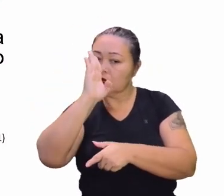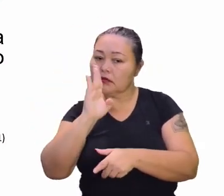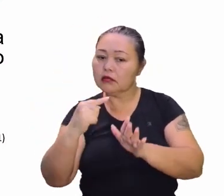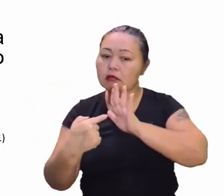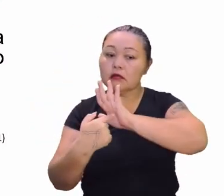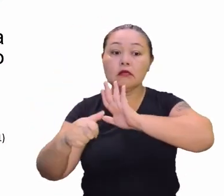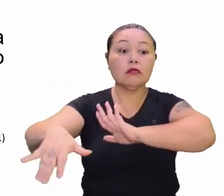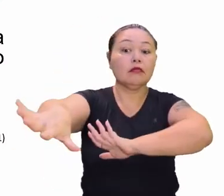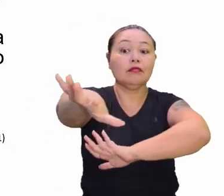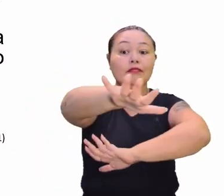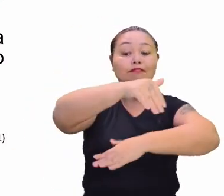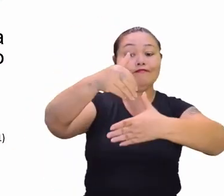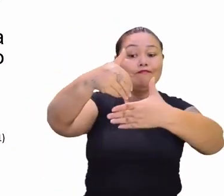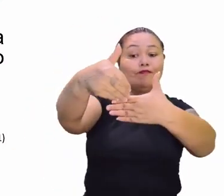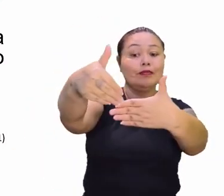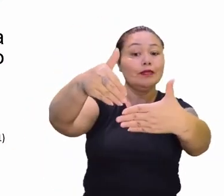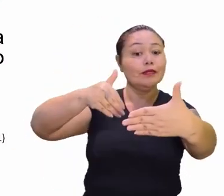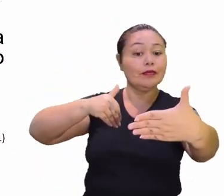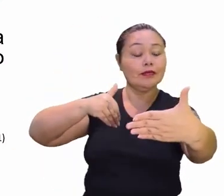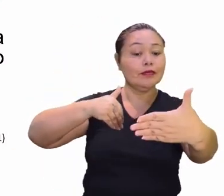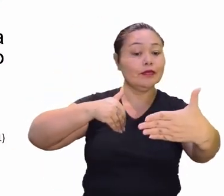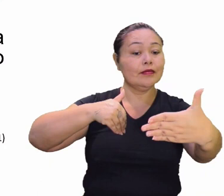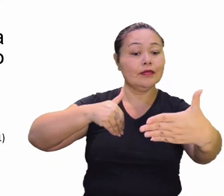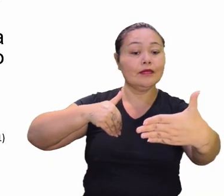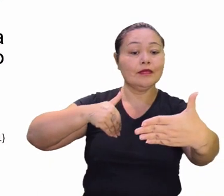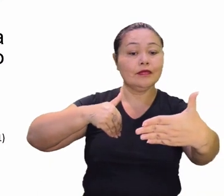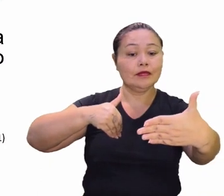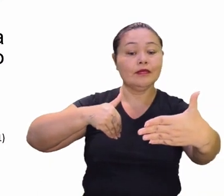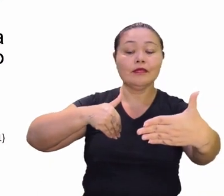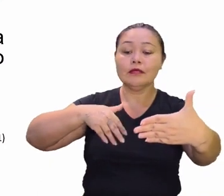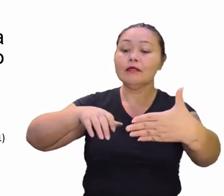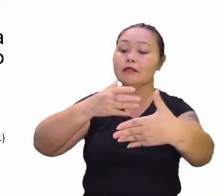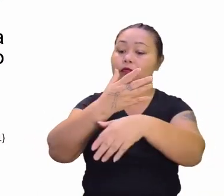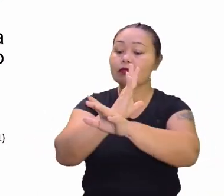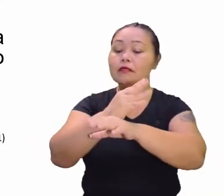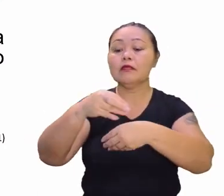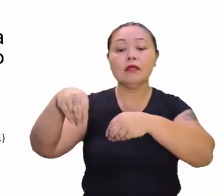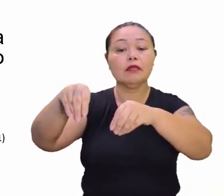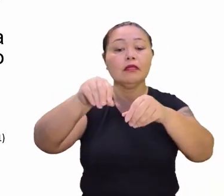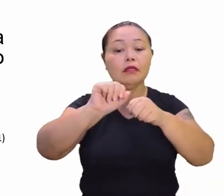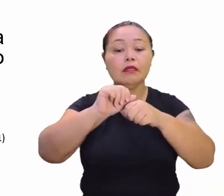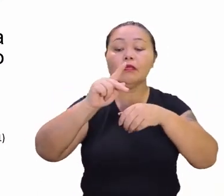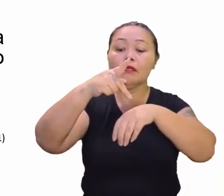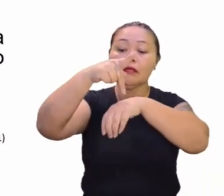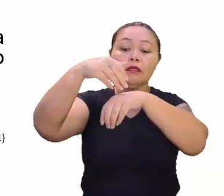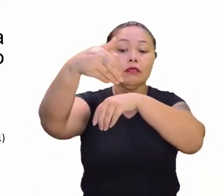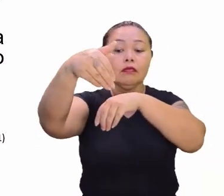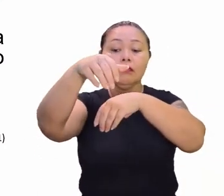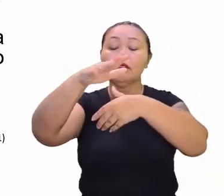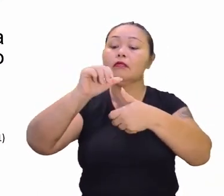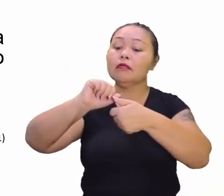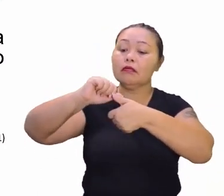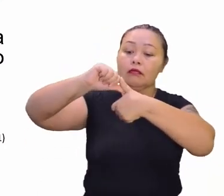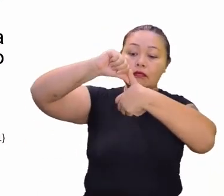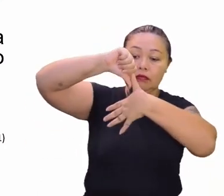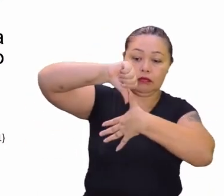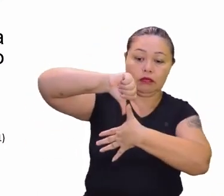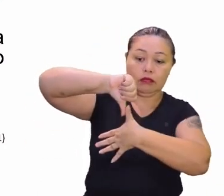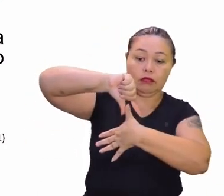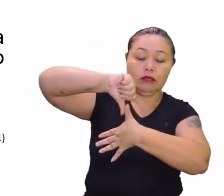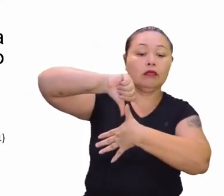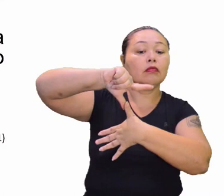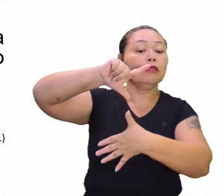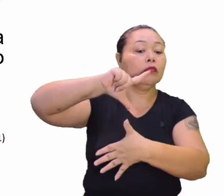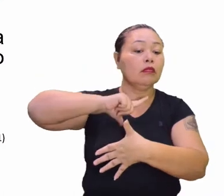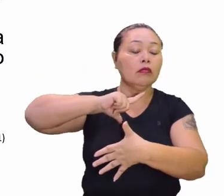Rogério, apresenta uma enorme área de fronteiras secas Exato. ou terrestres com os países vizinhos da América do Sul. Existe